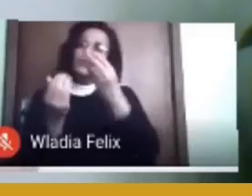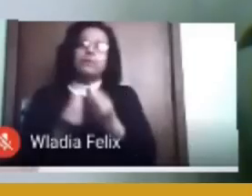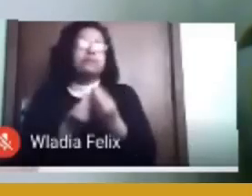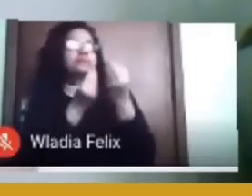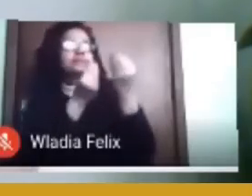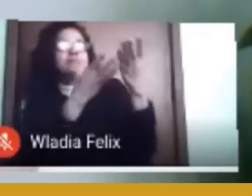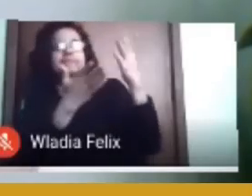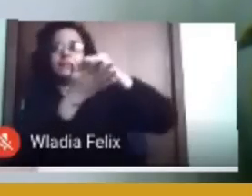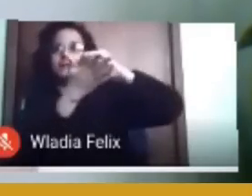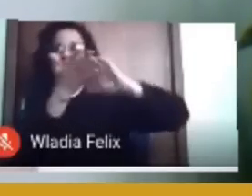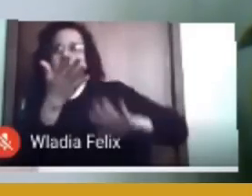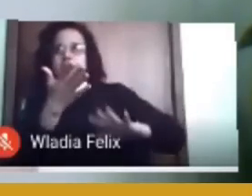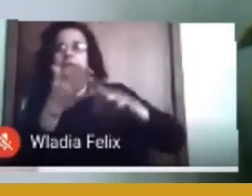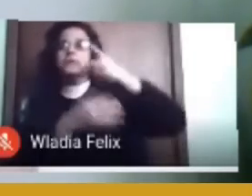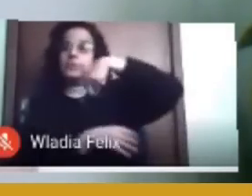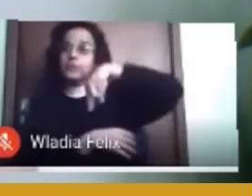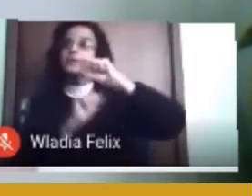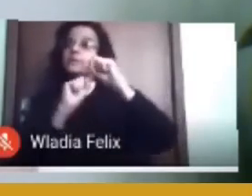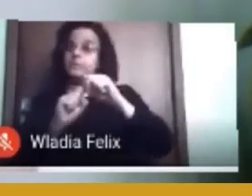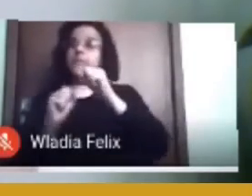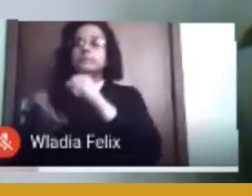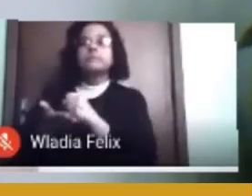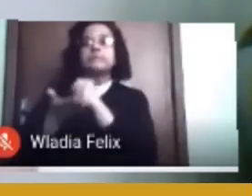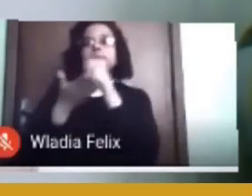tipos de violência que as crianças podem estar sofrendo.